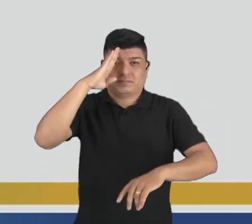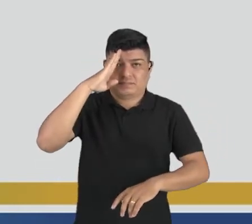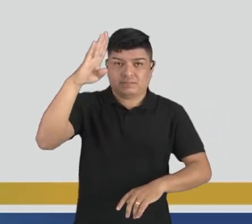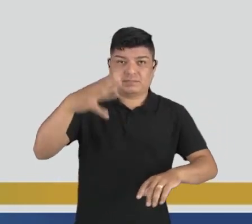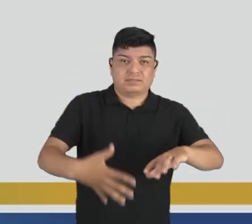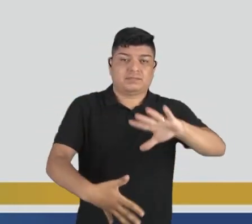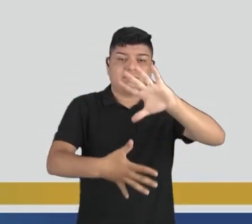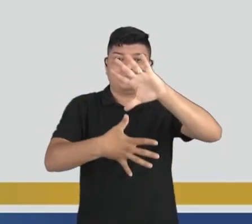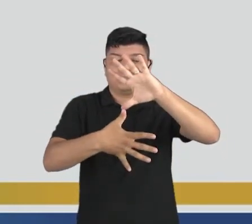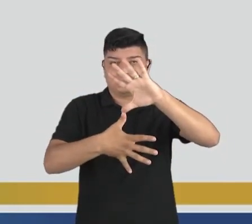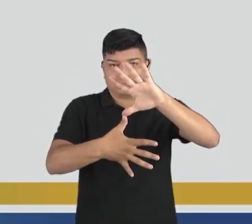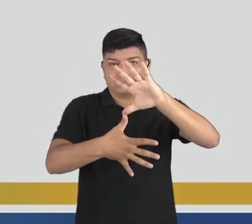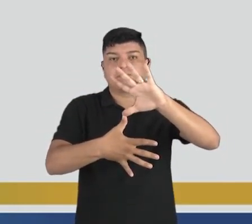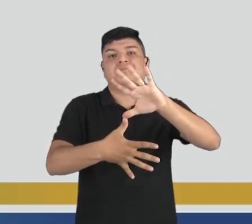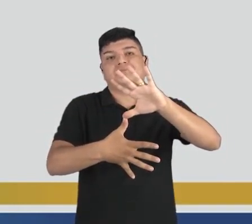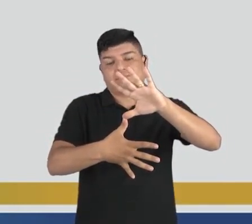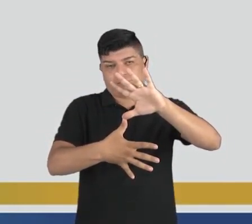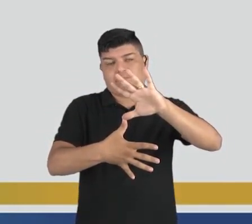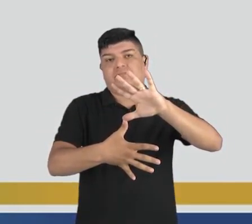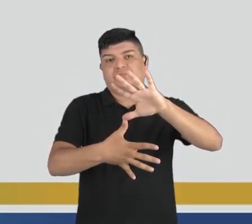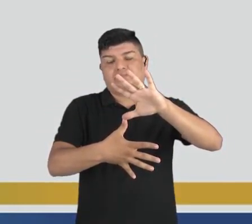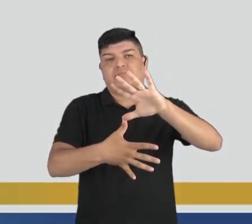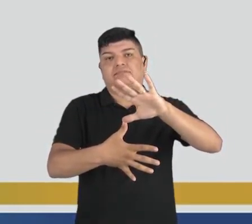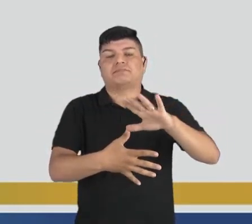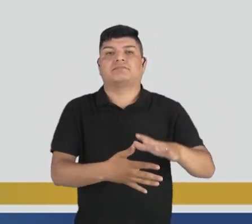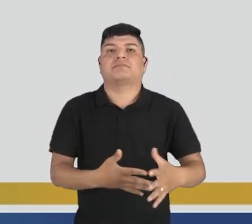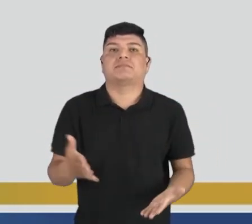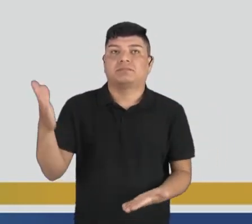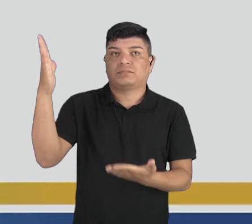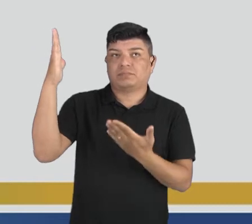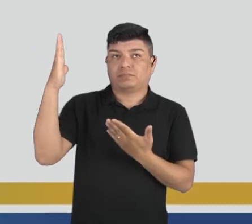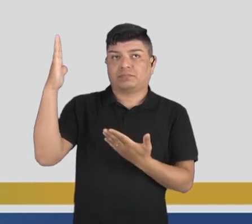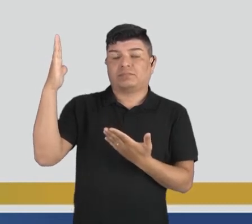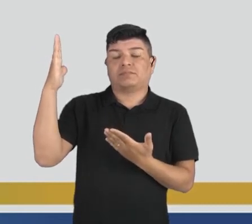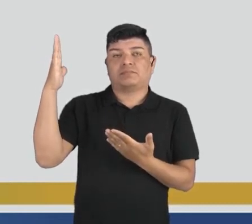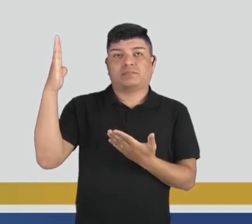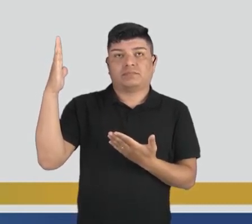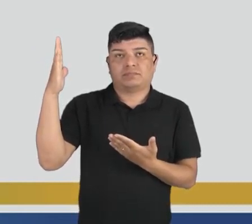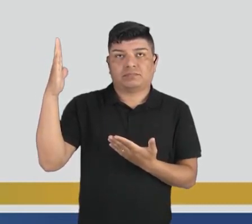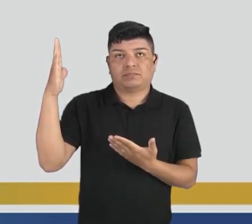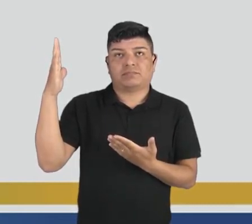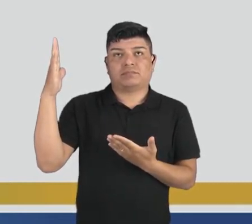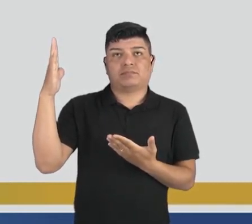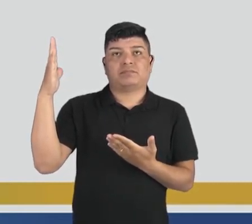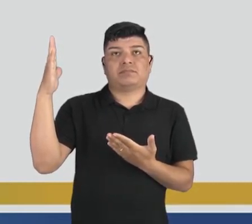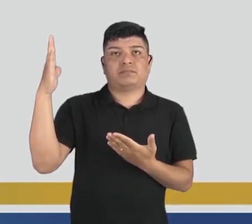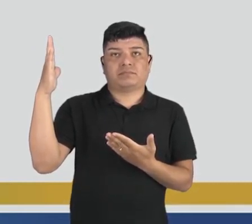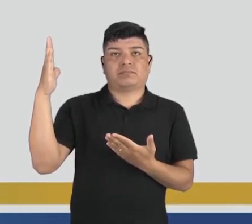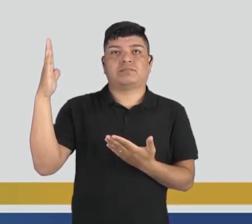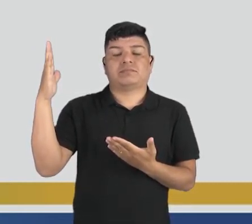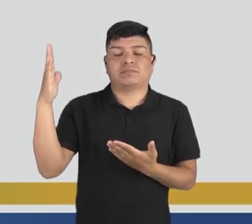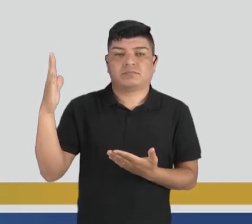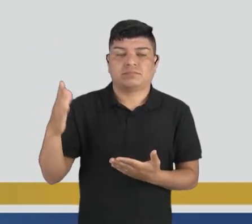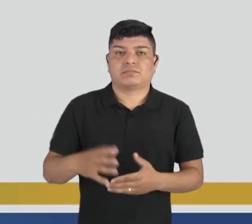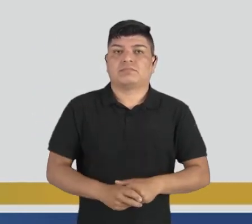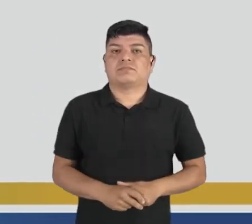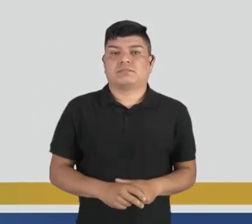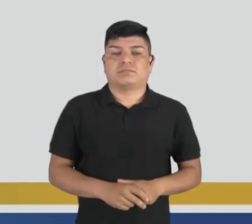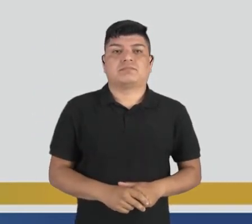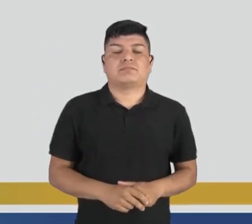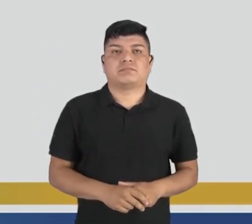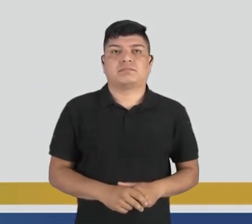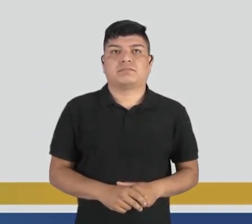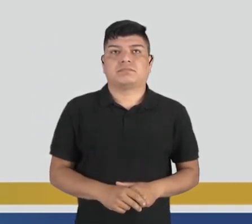pelo mundo todo, né, mais de 500 pessoas falam espanhol. 500 pessoas não, 500 milhões, né, de pessoas